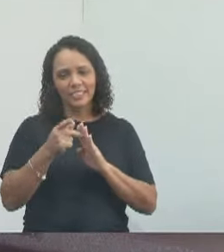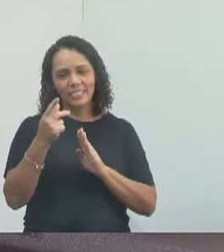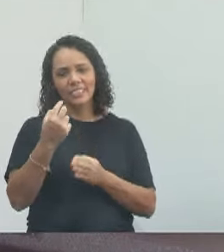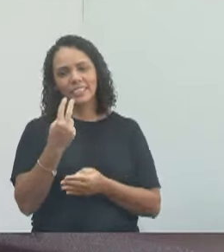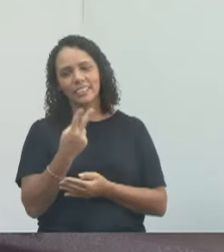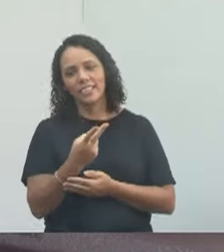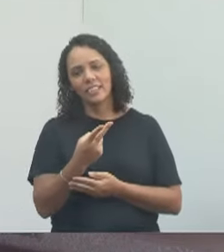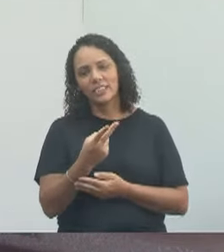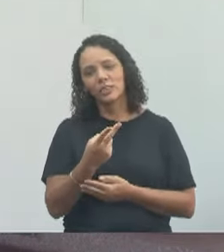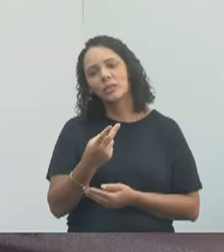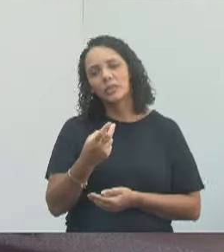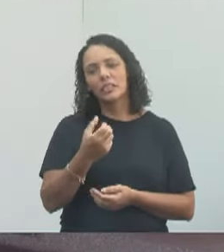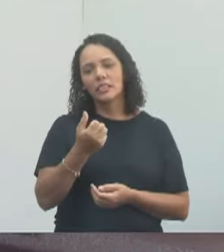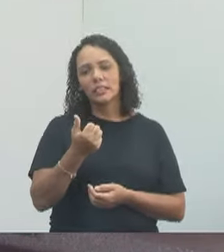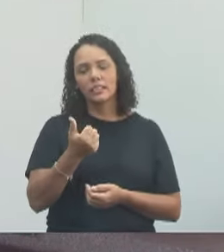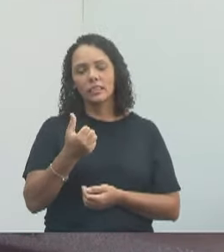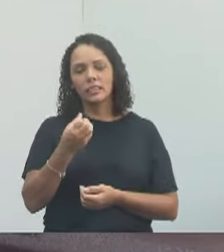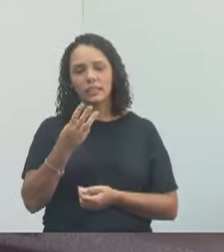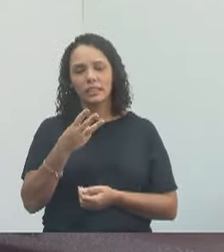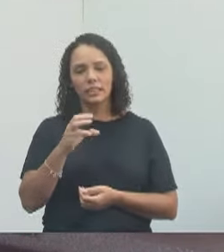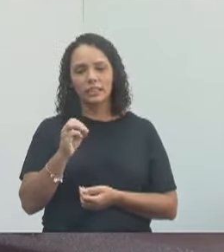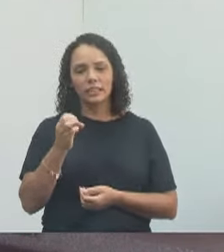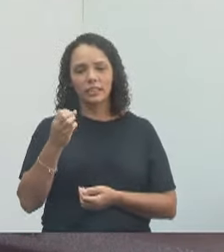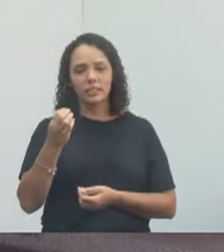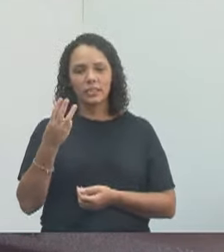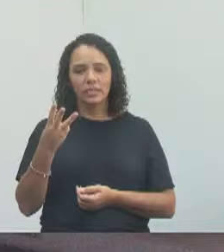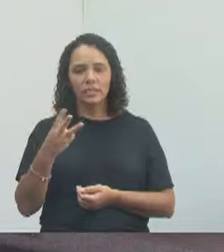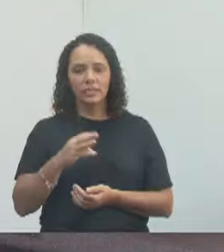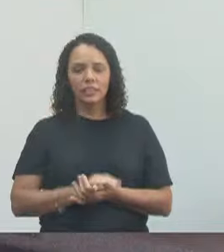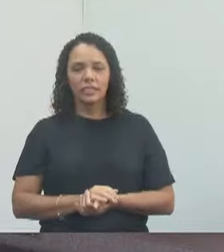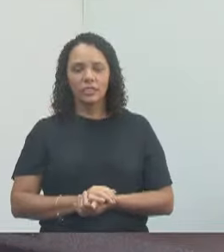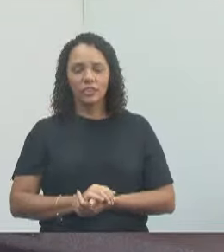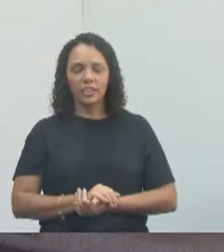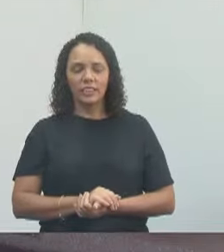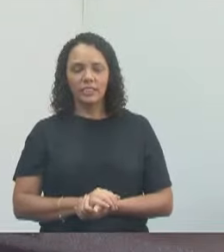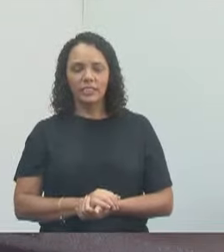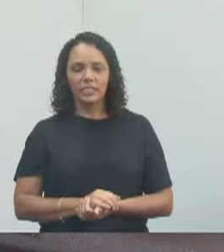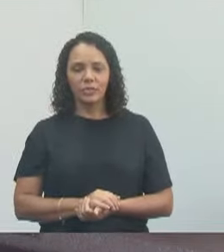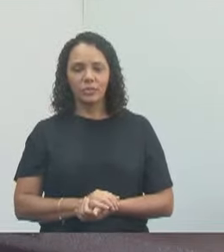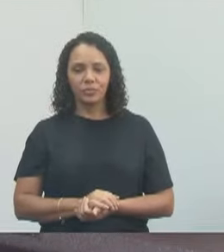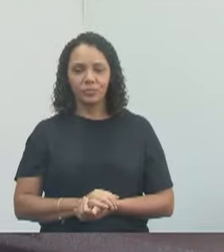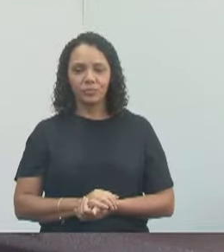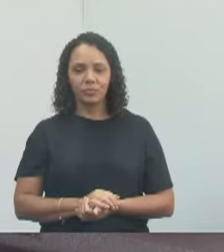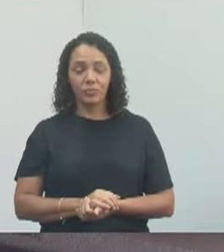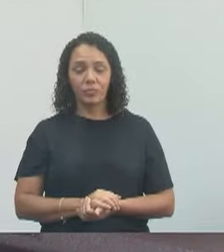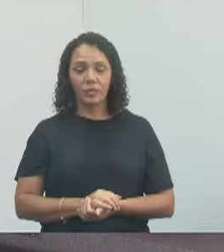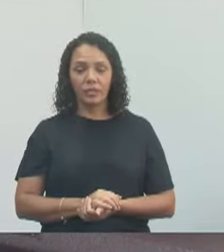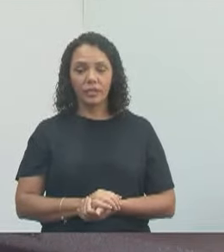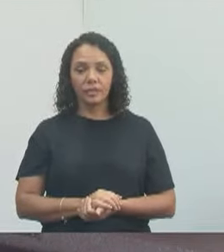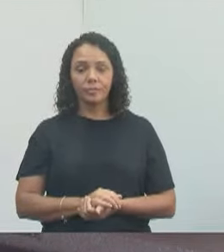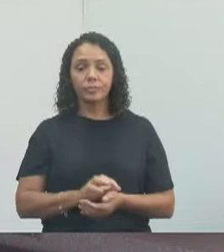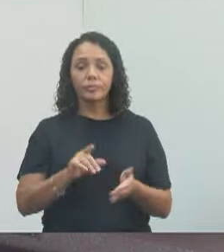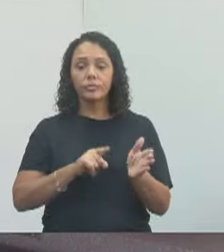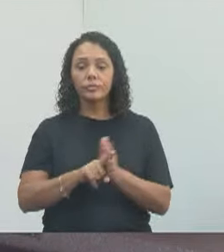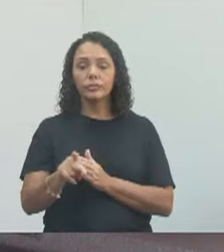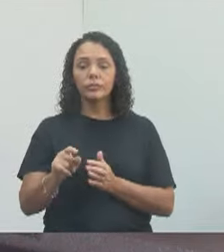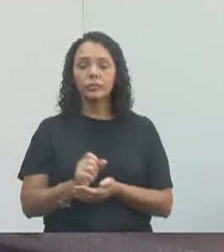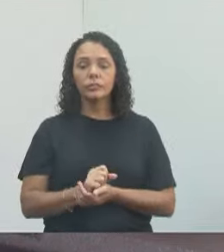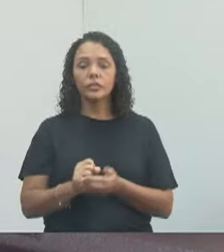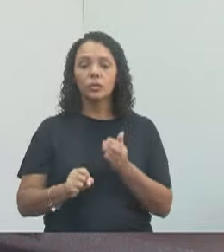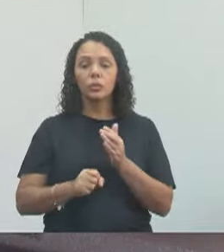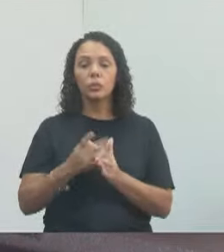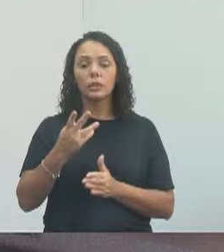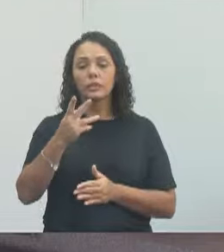2303 de 15 de março de 2023 se qu Quantos